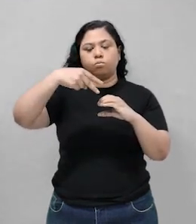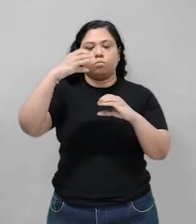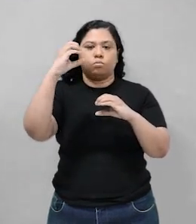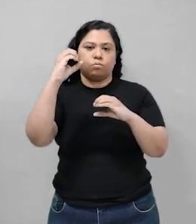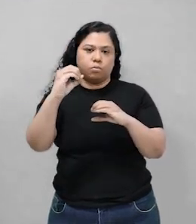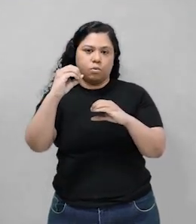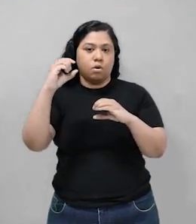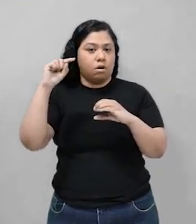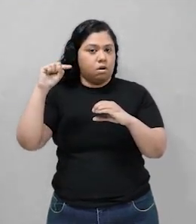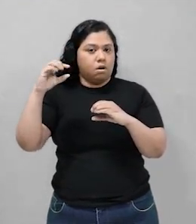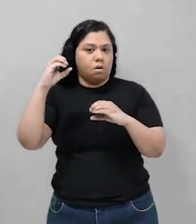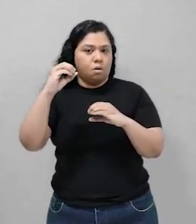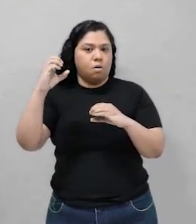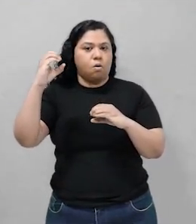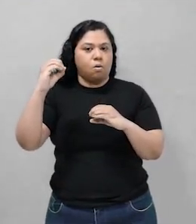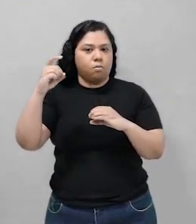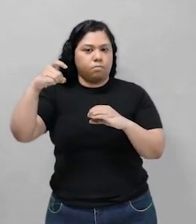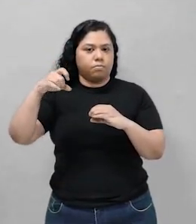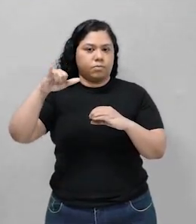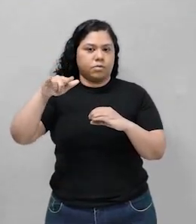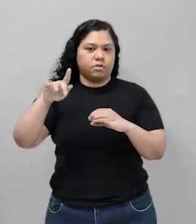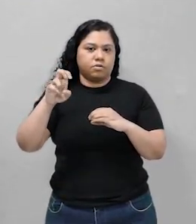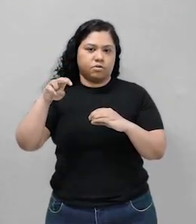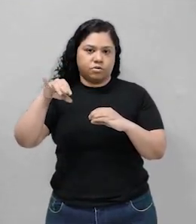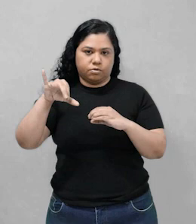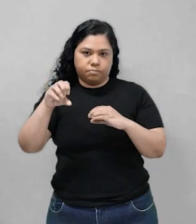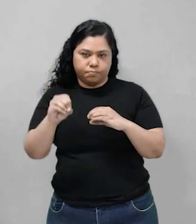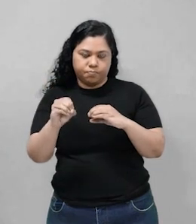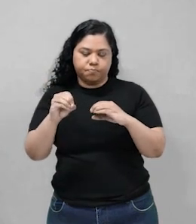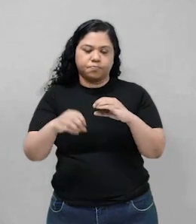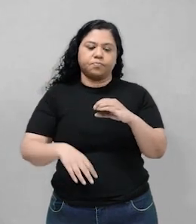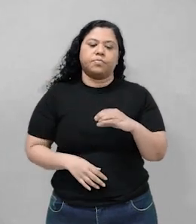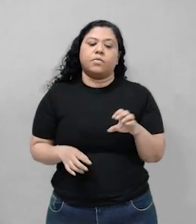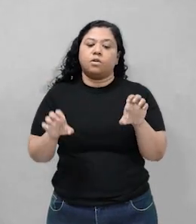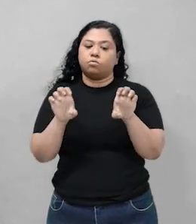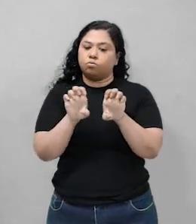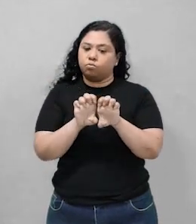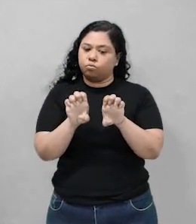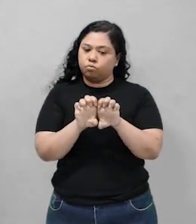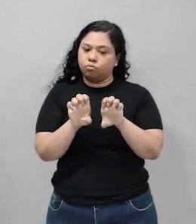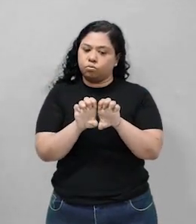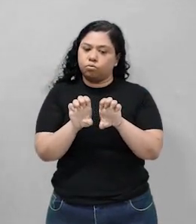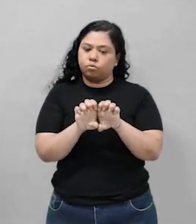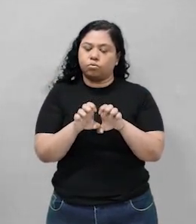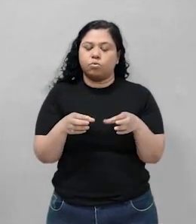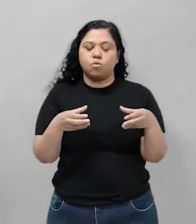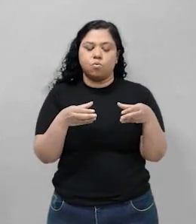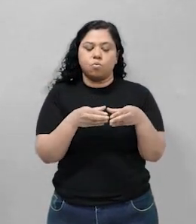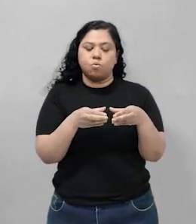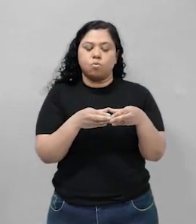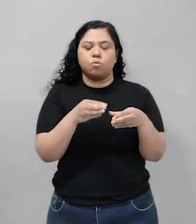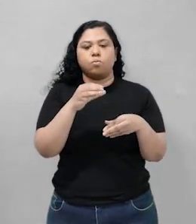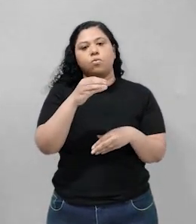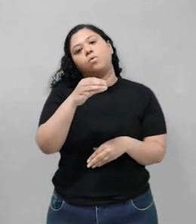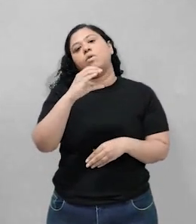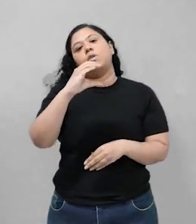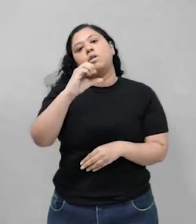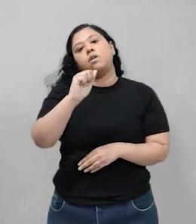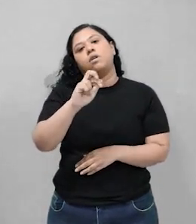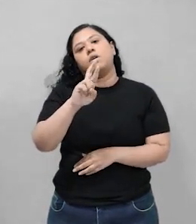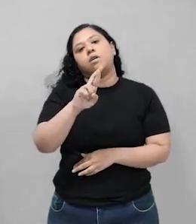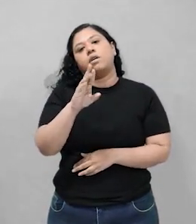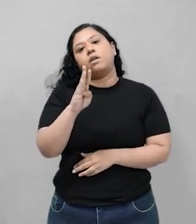oxigênio. Esse termo, ou essa estruturazinha, que é o grupo carbonila, ela